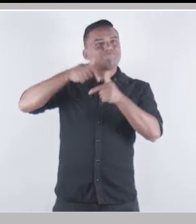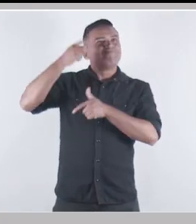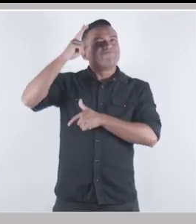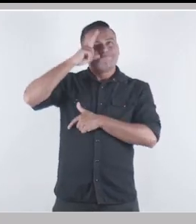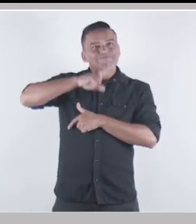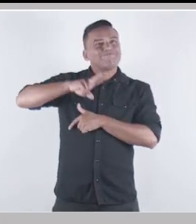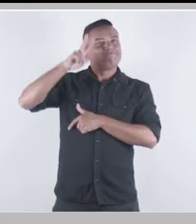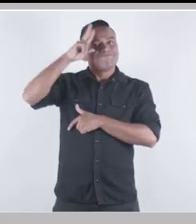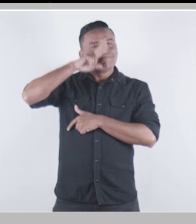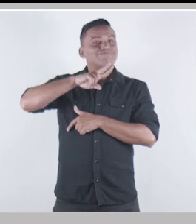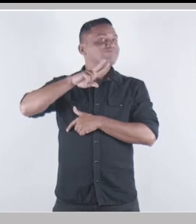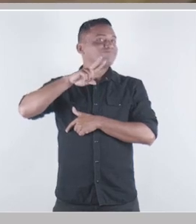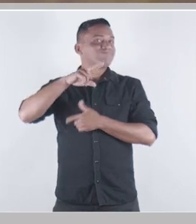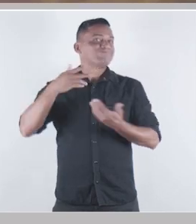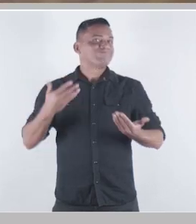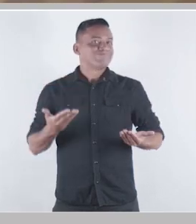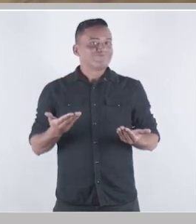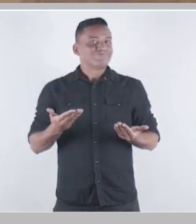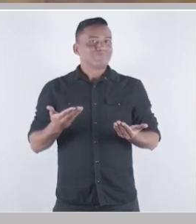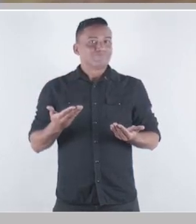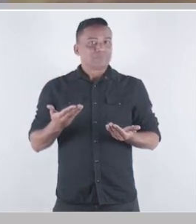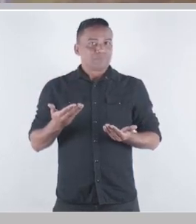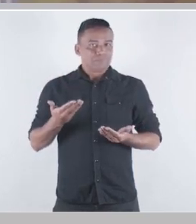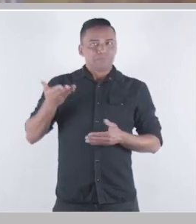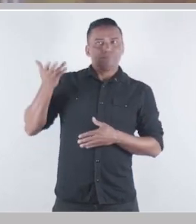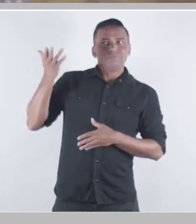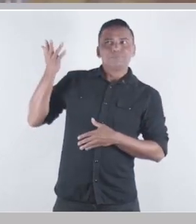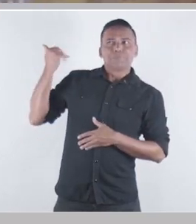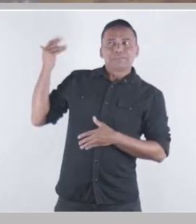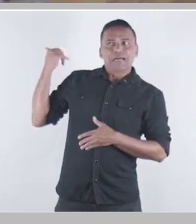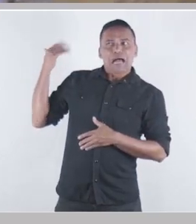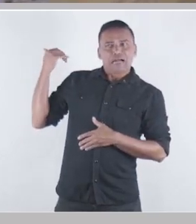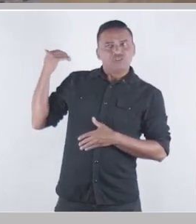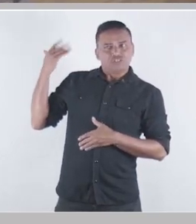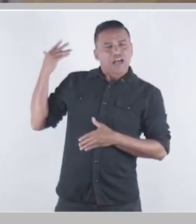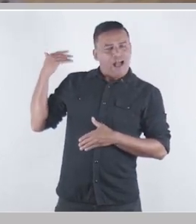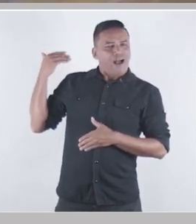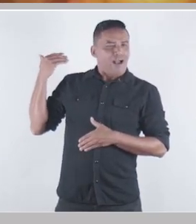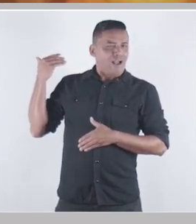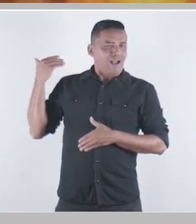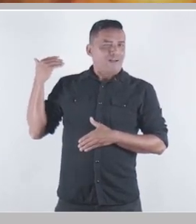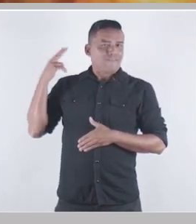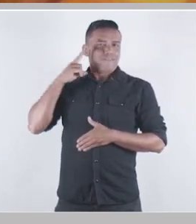com coisas que passaram pela minha vida.